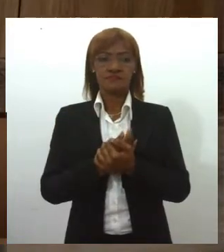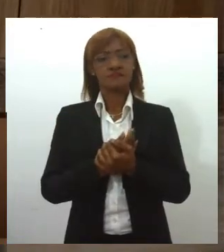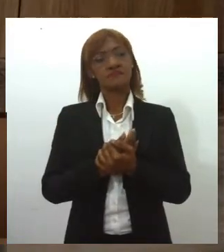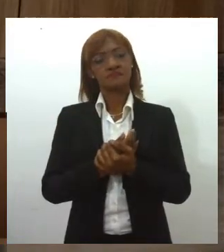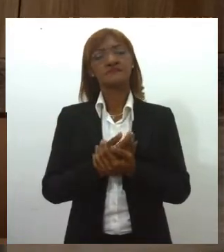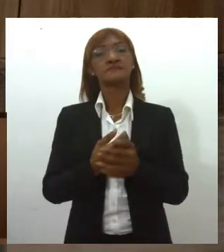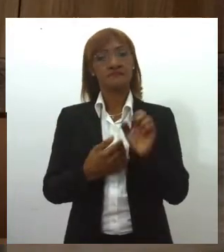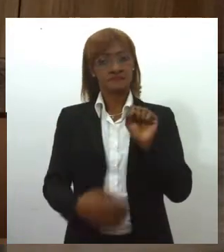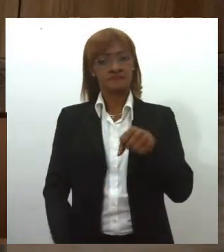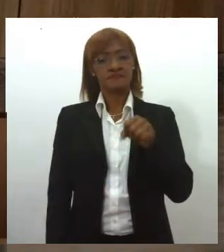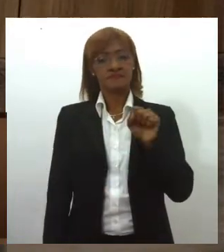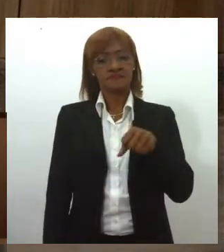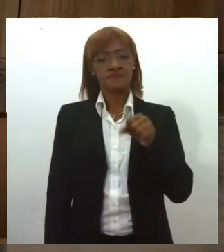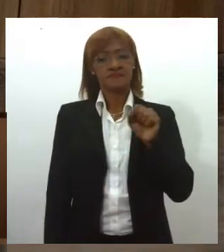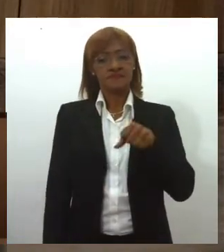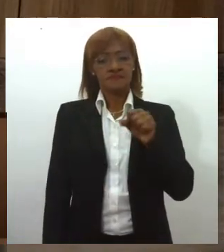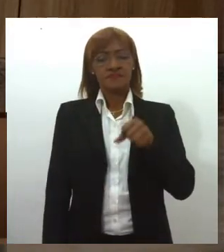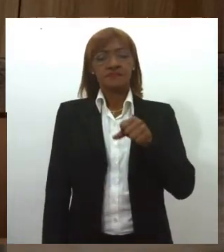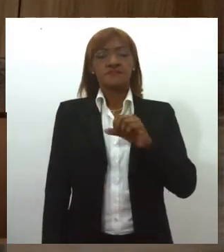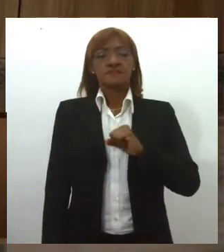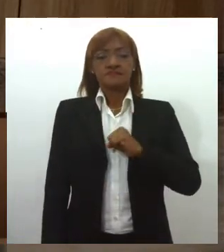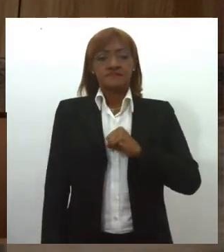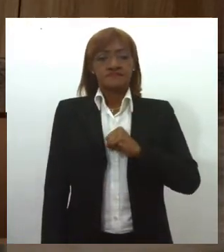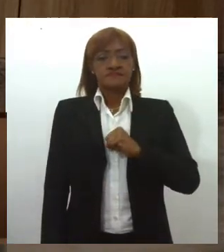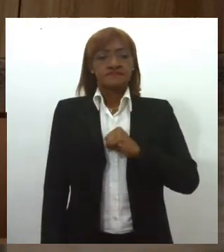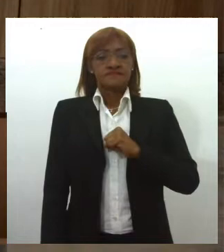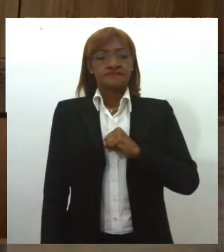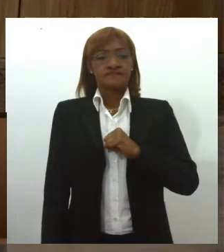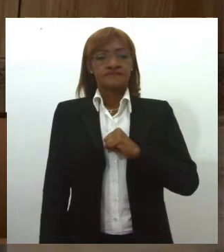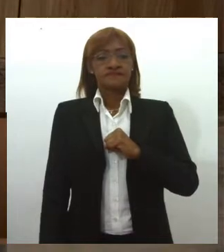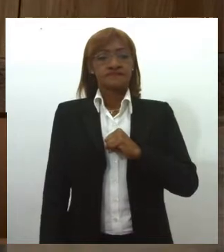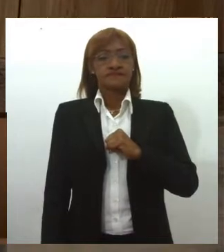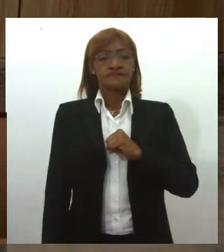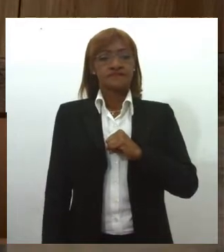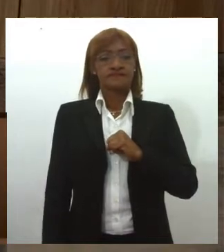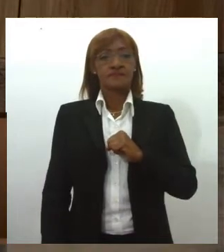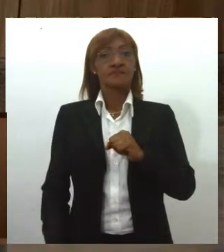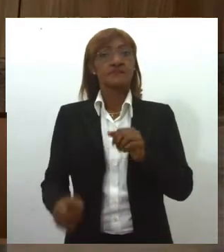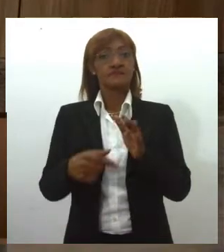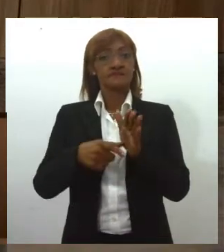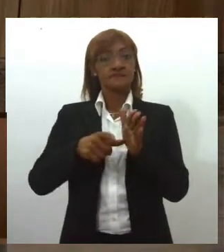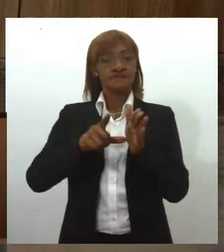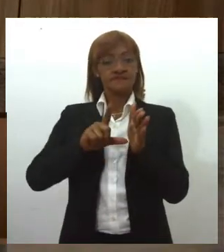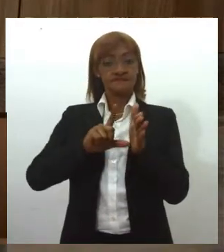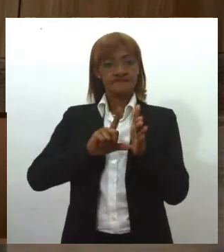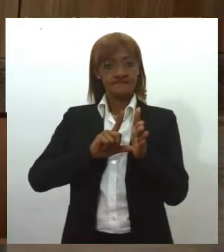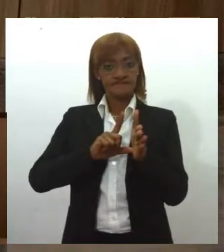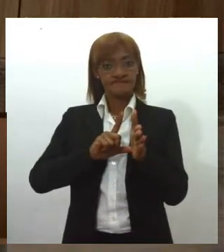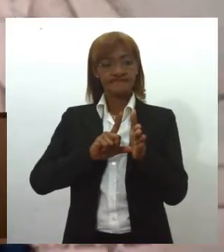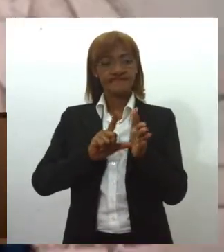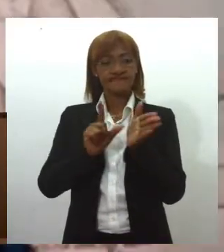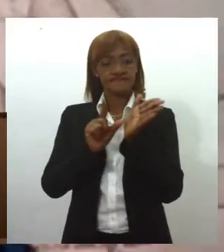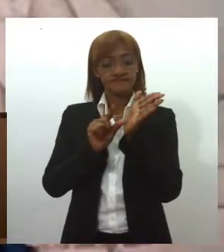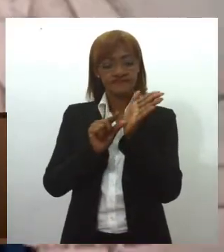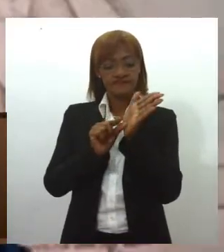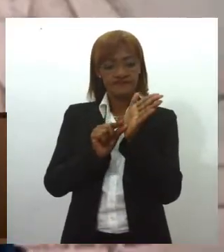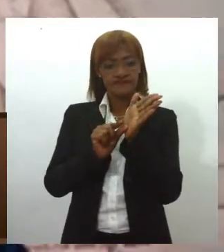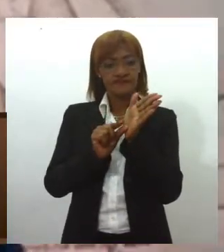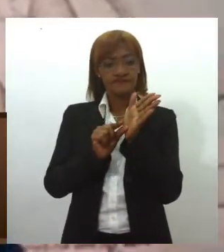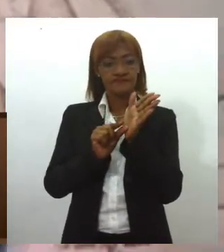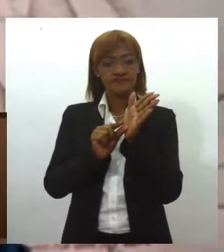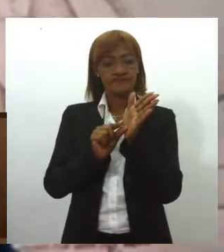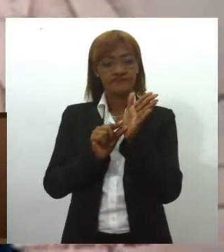Sim, é alto sim. É maior quanto menor for o tumor, quanto menor